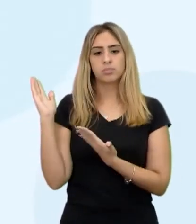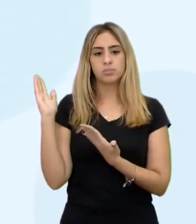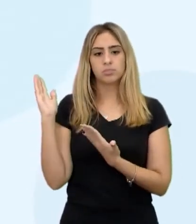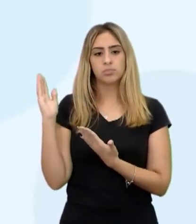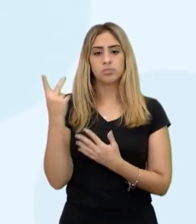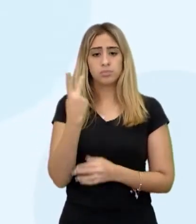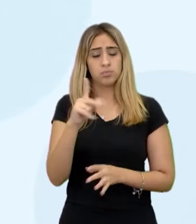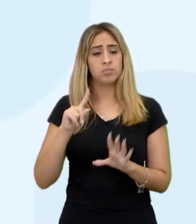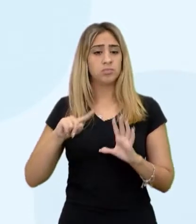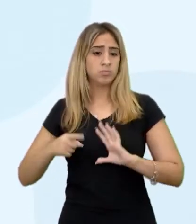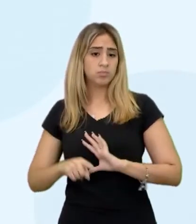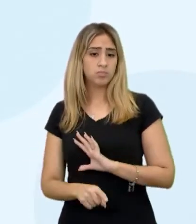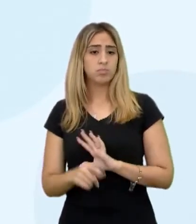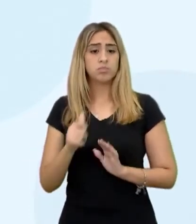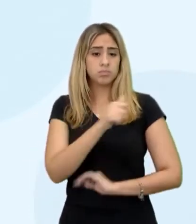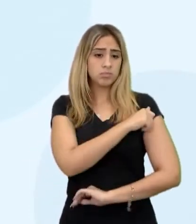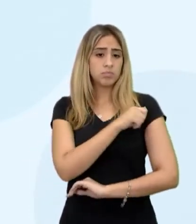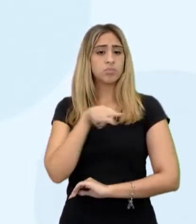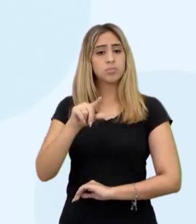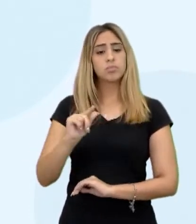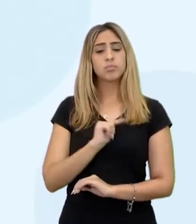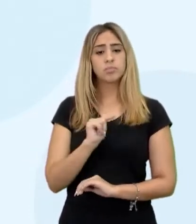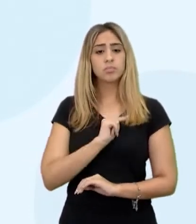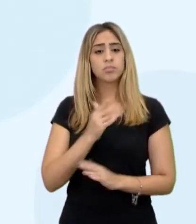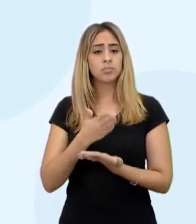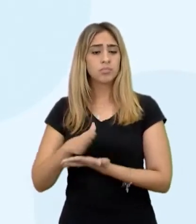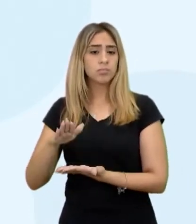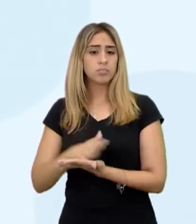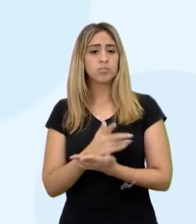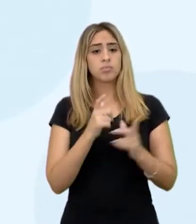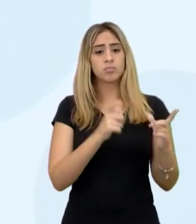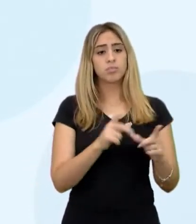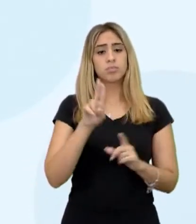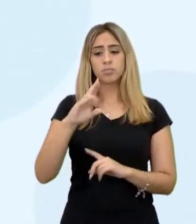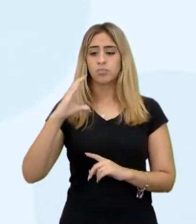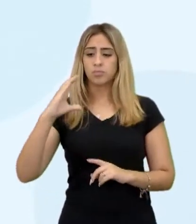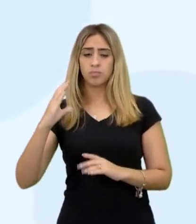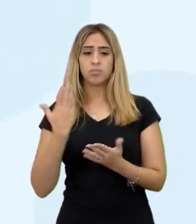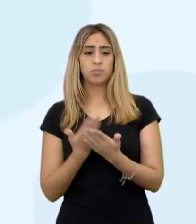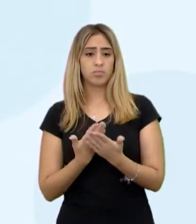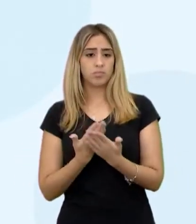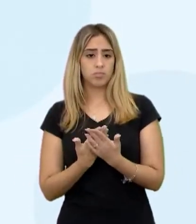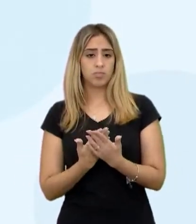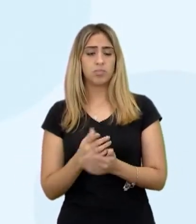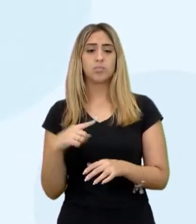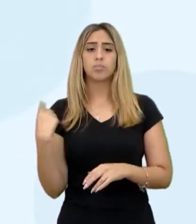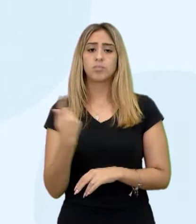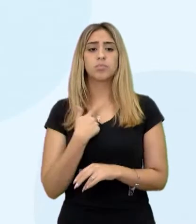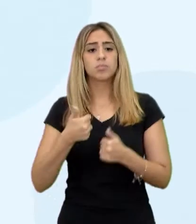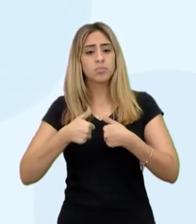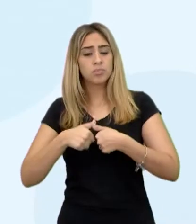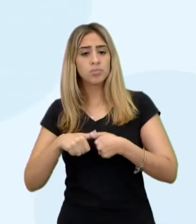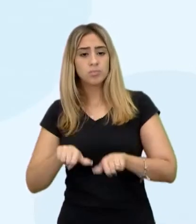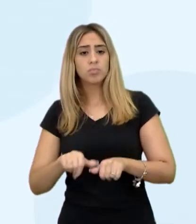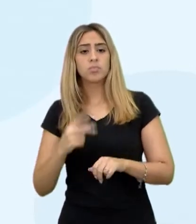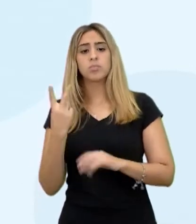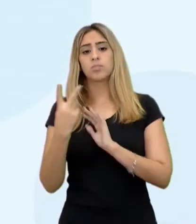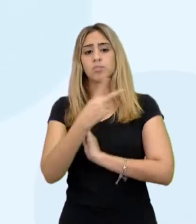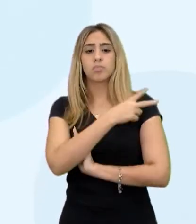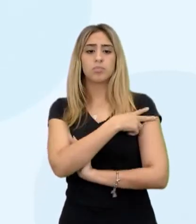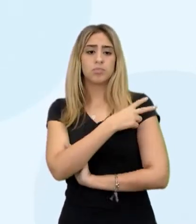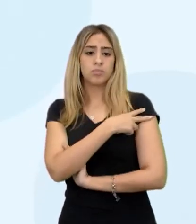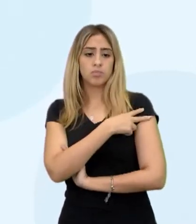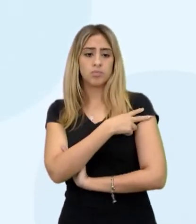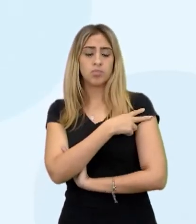seu aprofundamento, estudante, ele é dividido por unidades curriculares. Então, nós estamos no segundo ano,